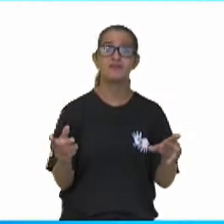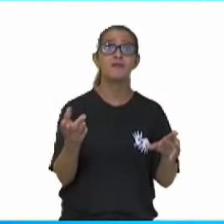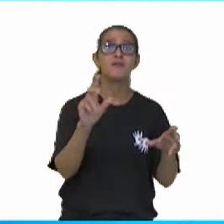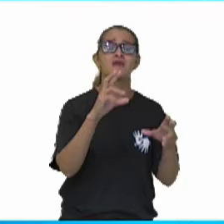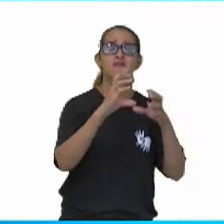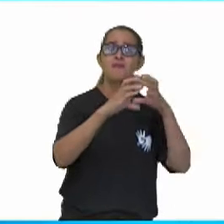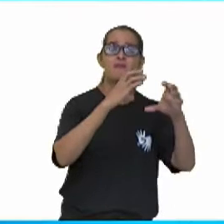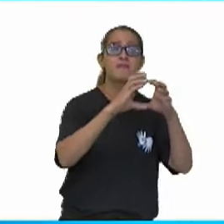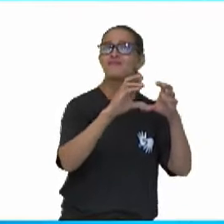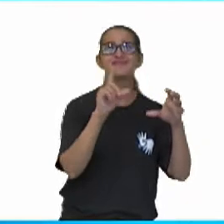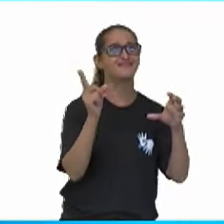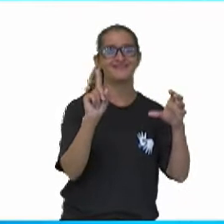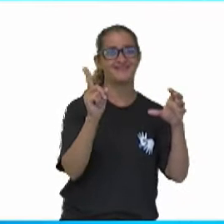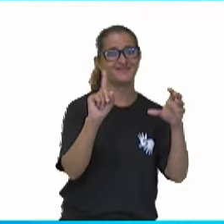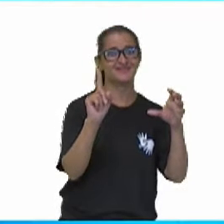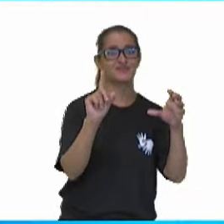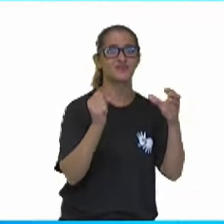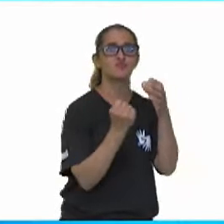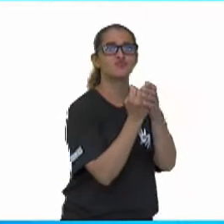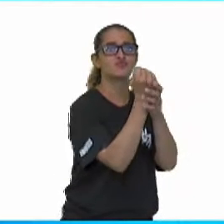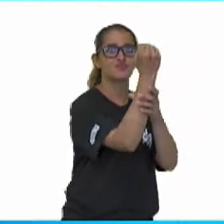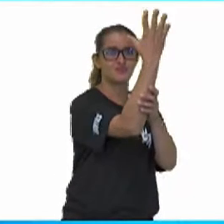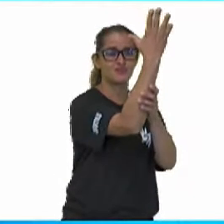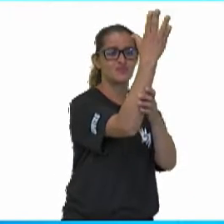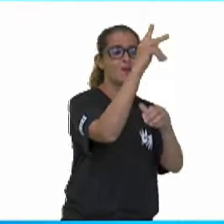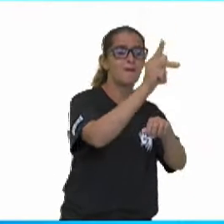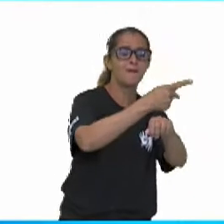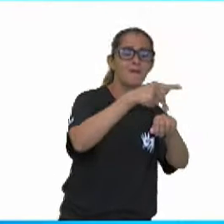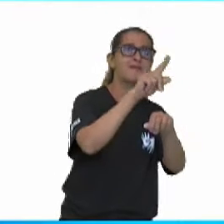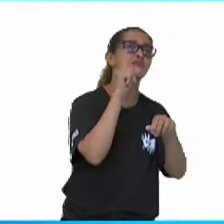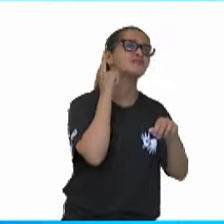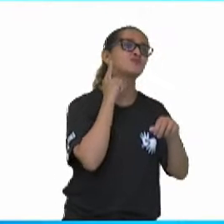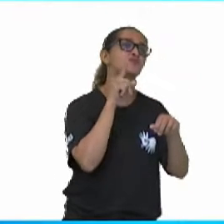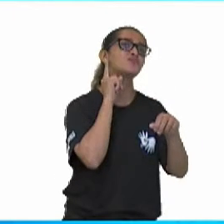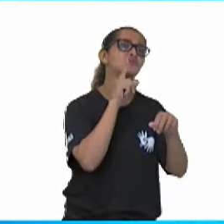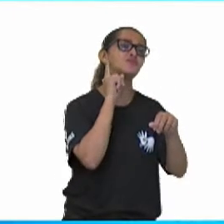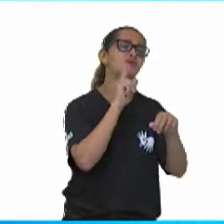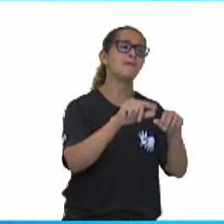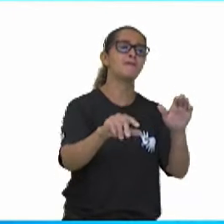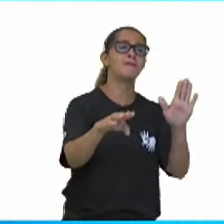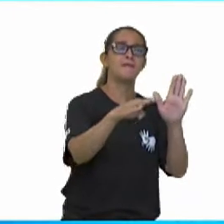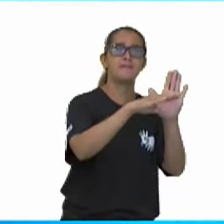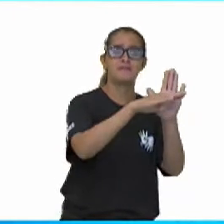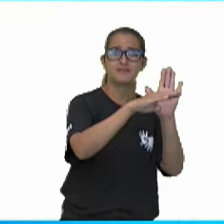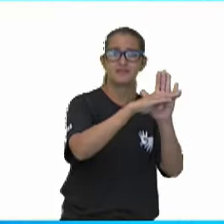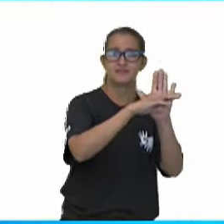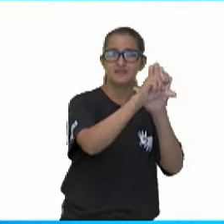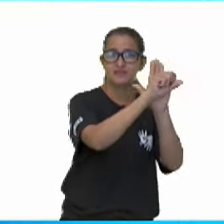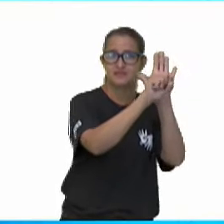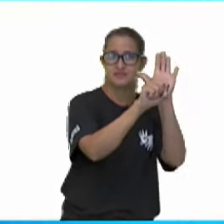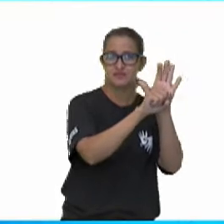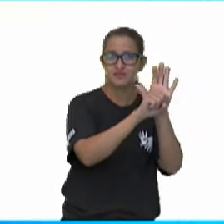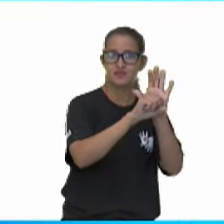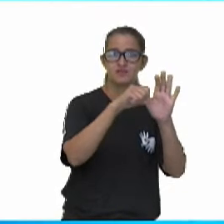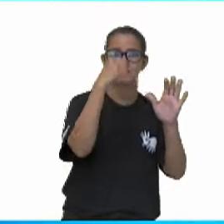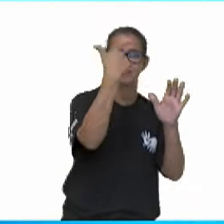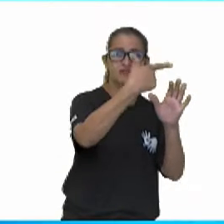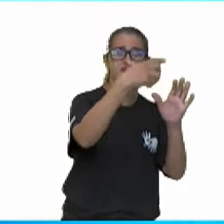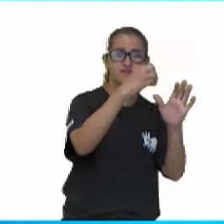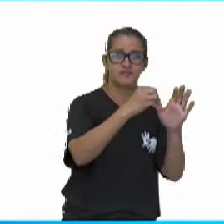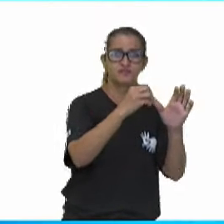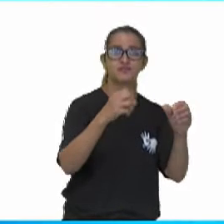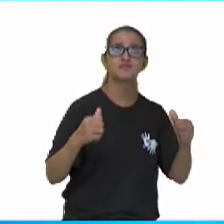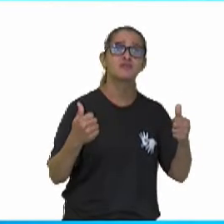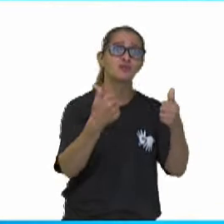cantam. Surgido nos Estados Unidos na metade do século XX, trata-se de um estilo que costuma ser associado